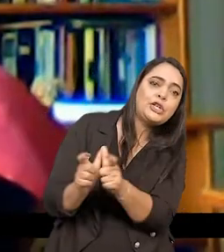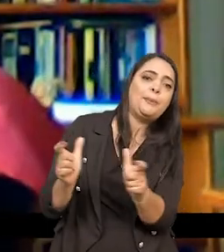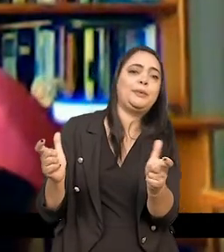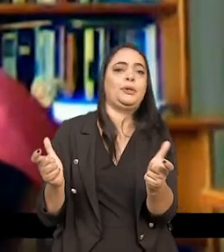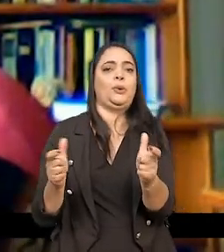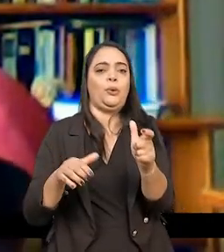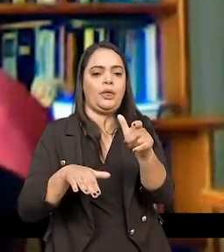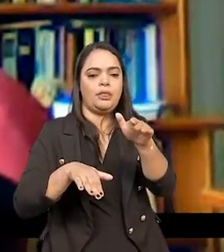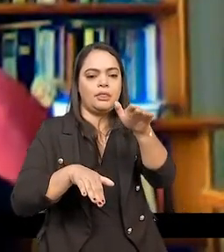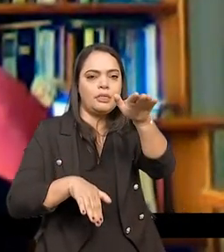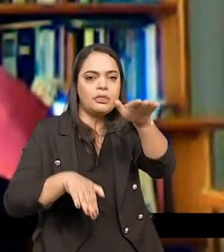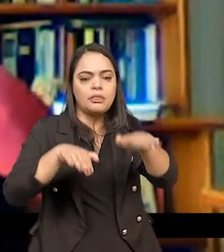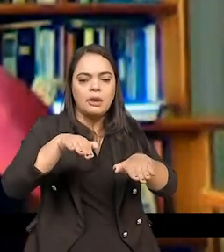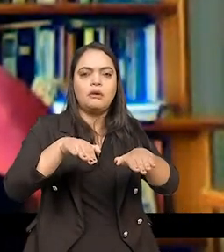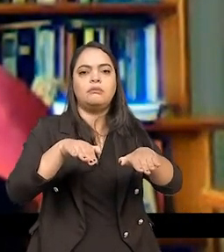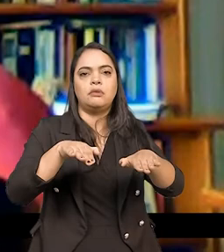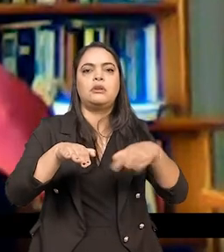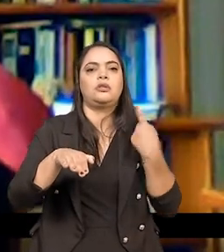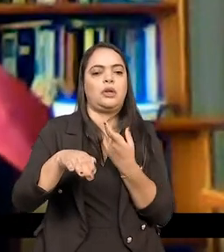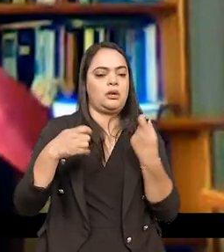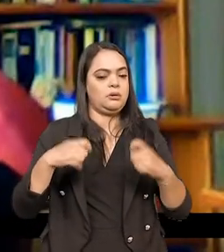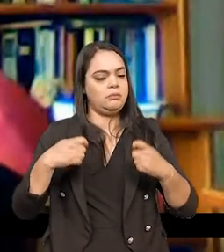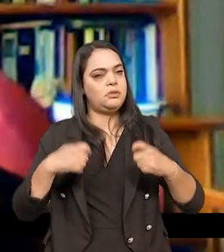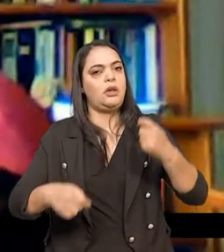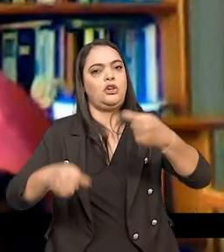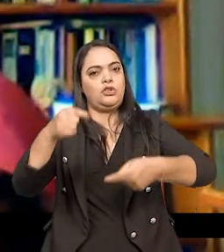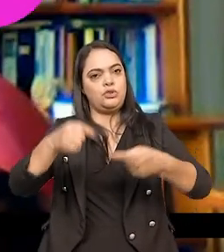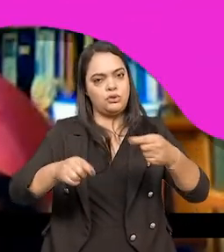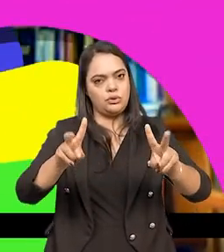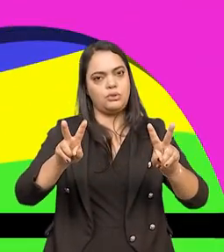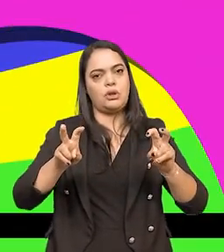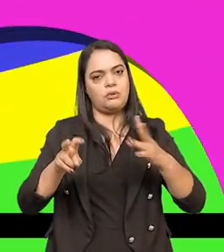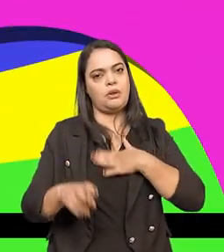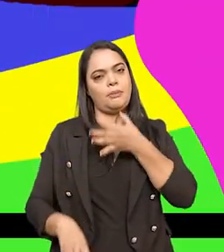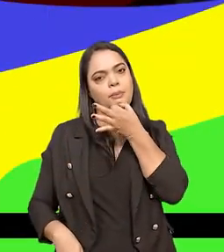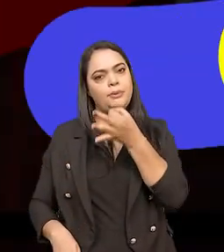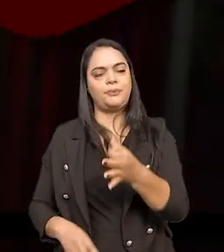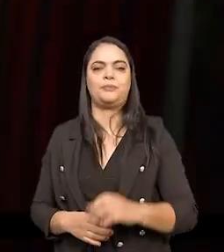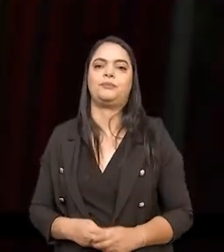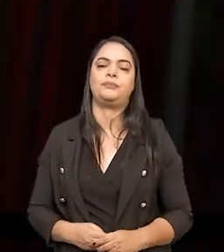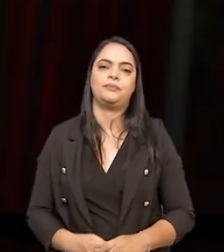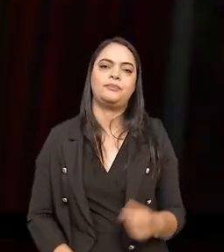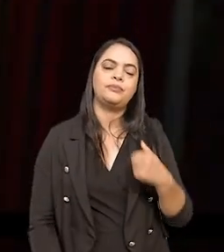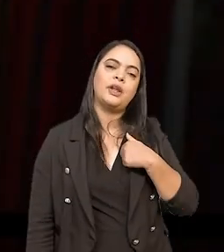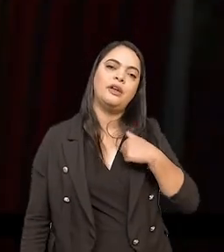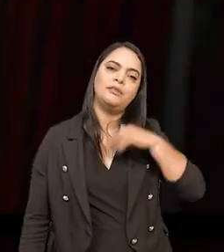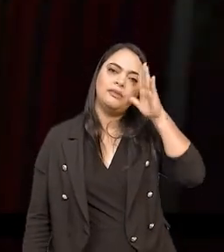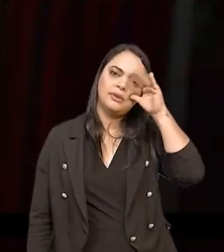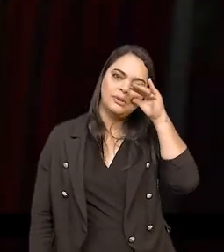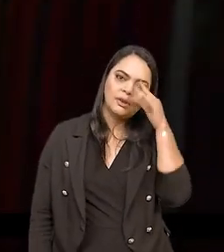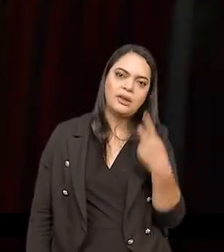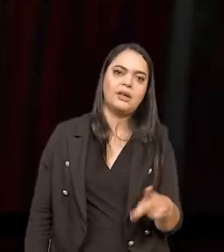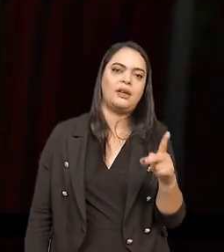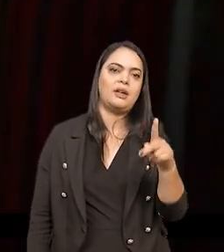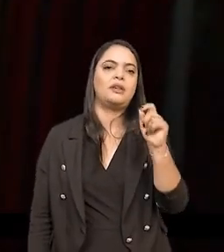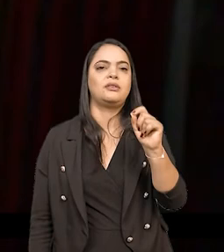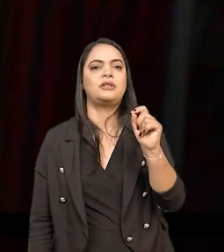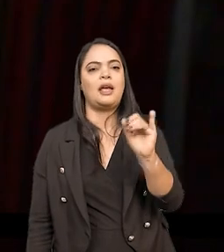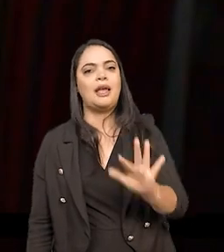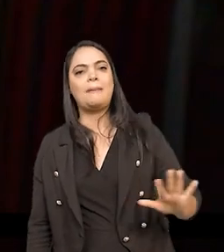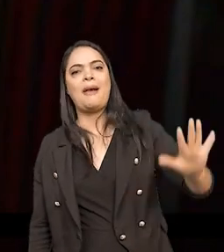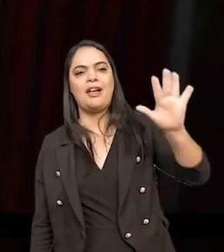preconceituosa, menos desigual, não é? Precisamos trabalhar com essas questões, na minha avaliação. E eu fiquei curiosa em relação a essas imagens